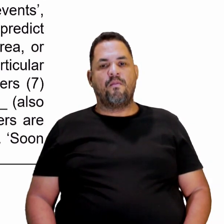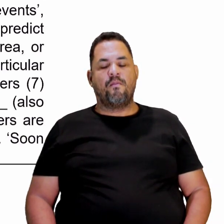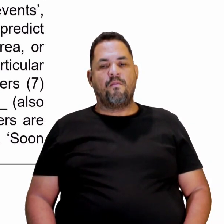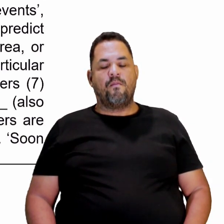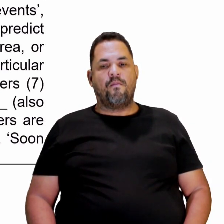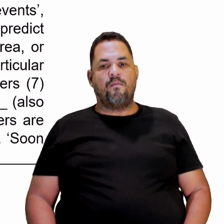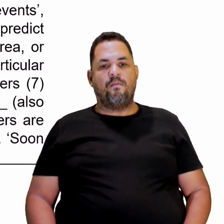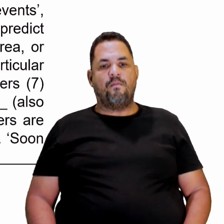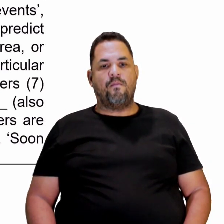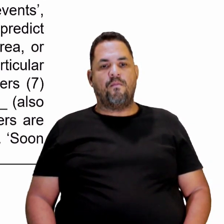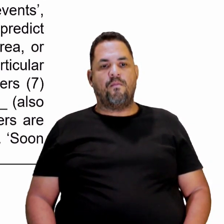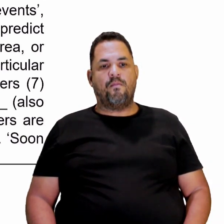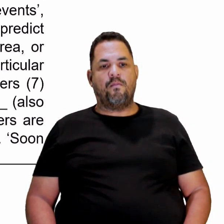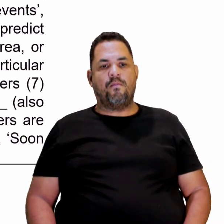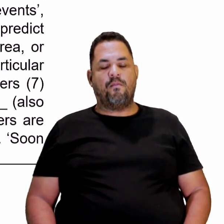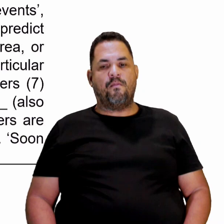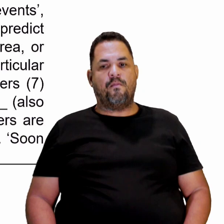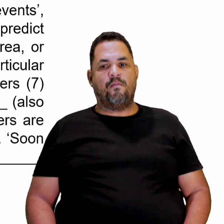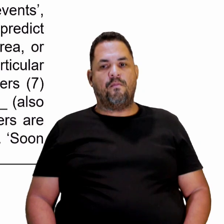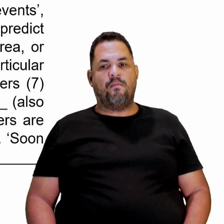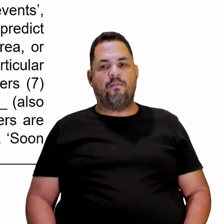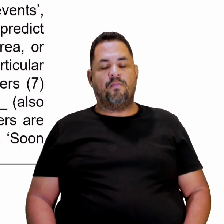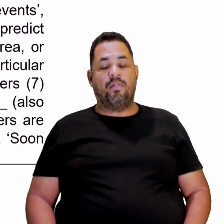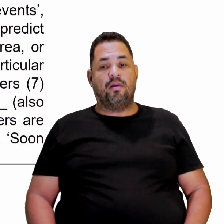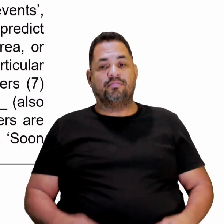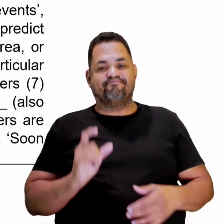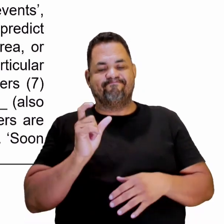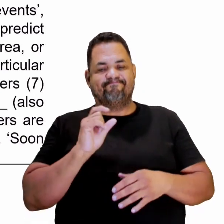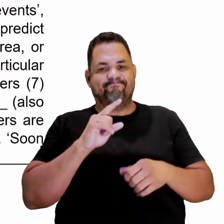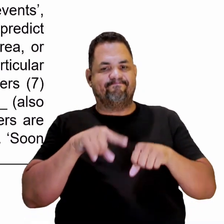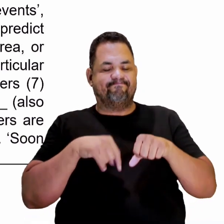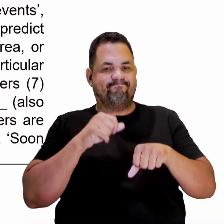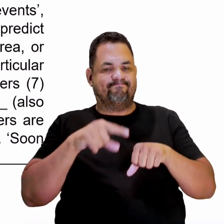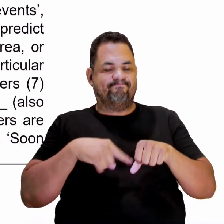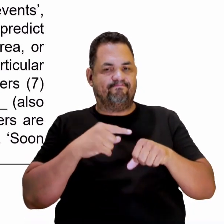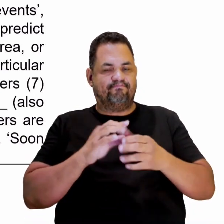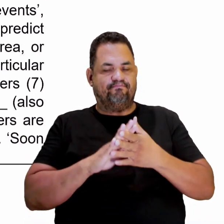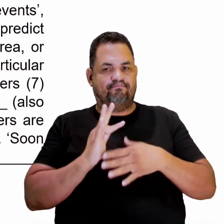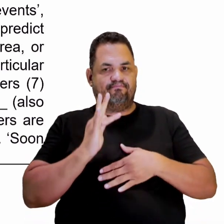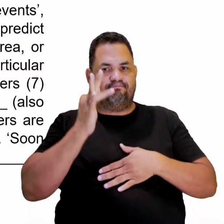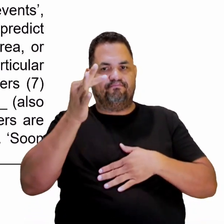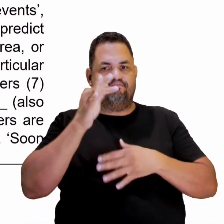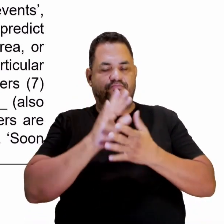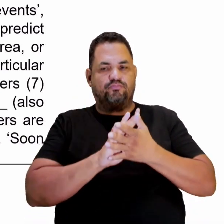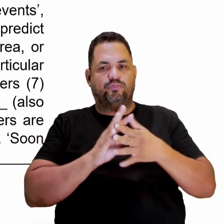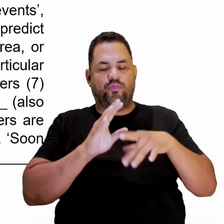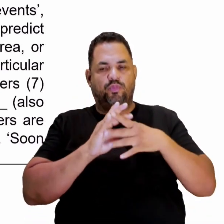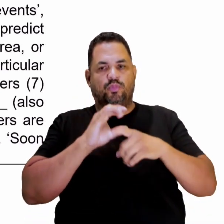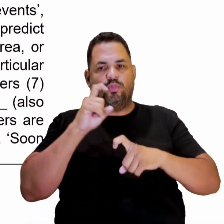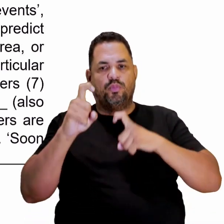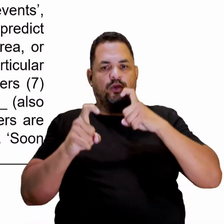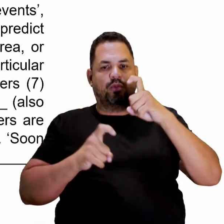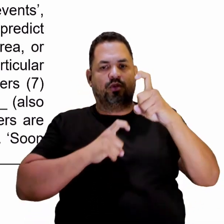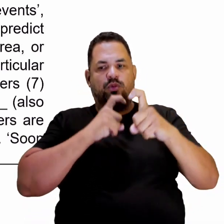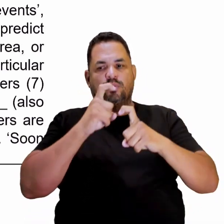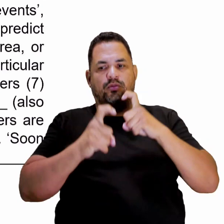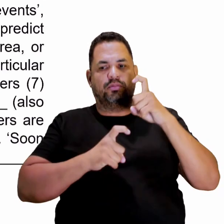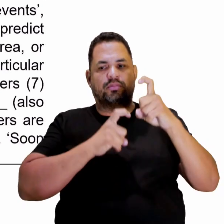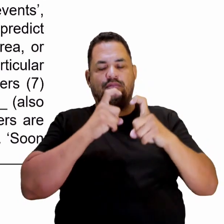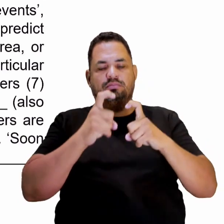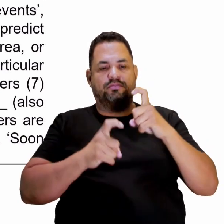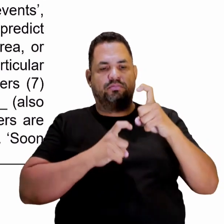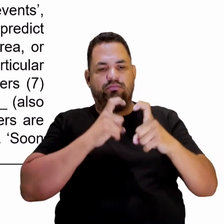que é uma palavra que na verdade é bem louca aqui, é uma brincadeirinha, ou seja, o futuro do computador. Então vai descrever